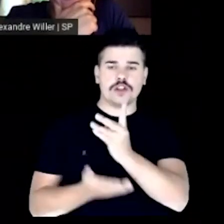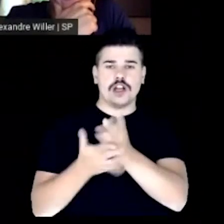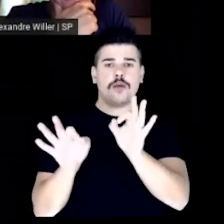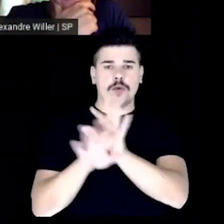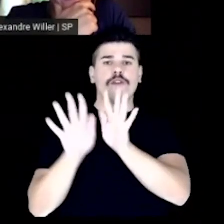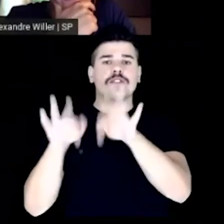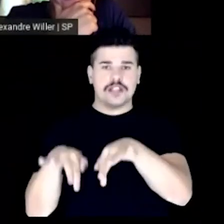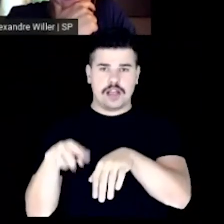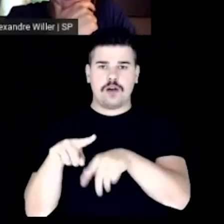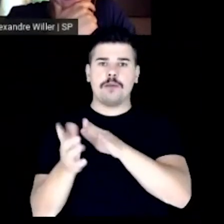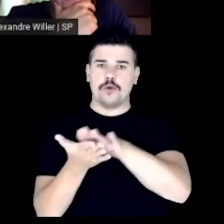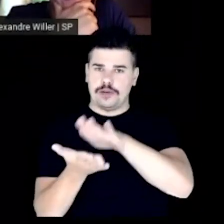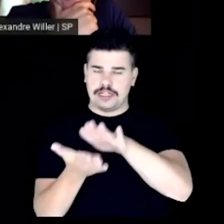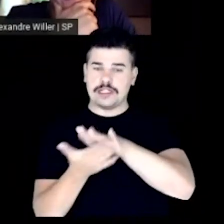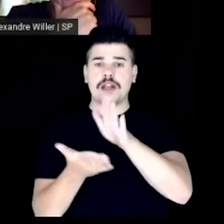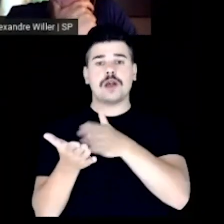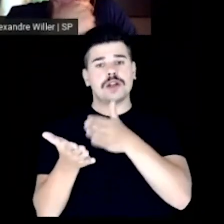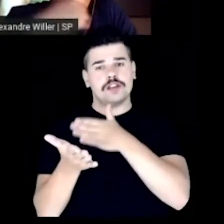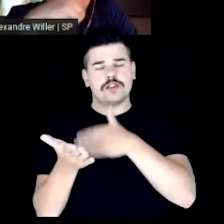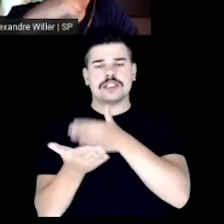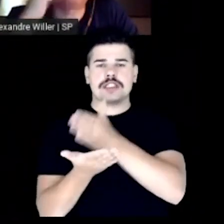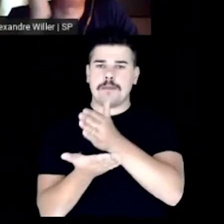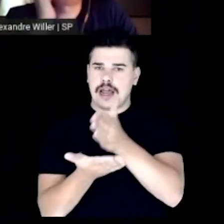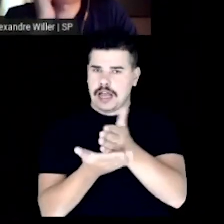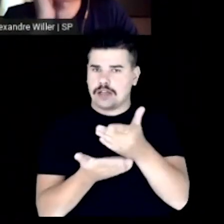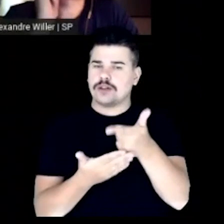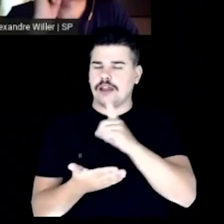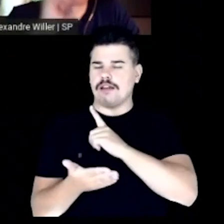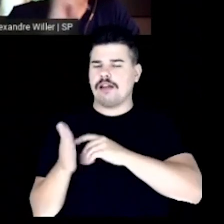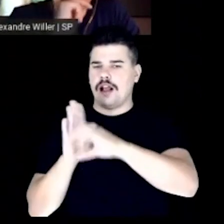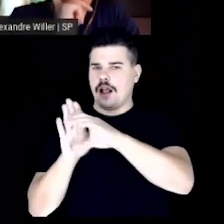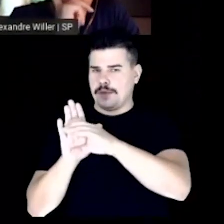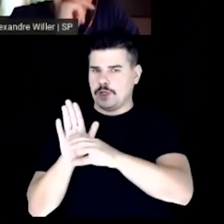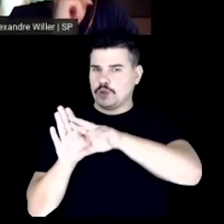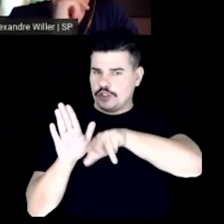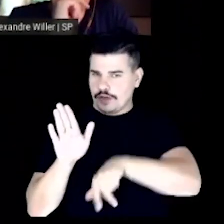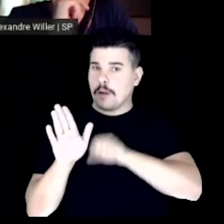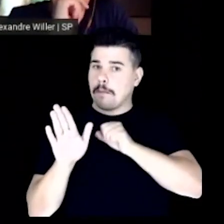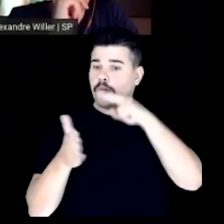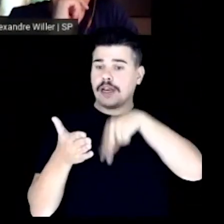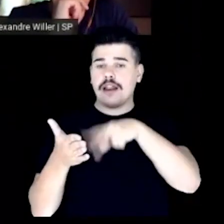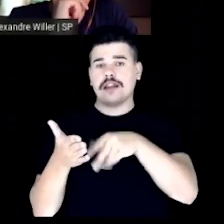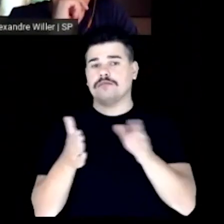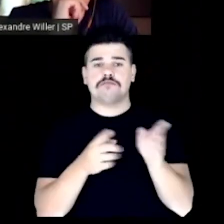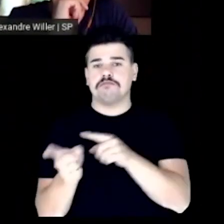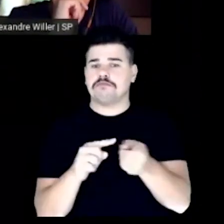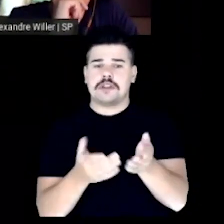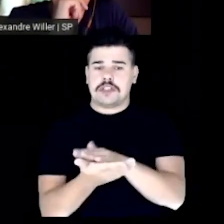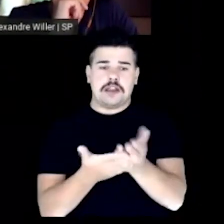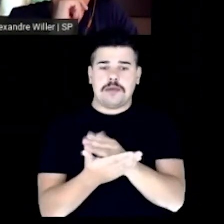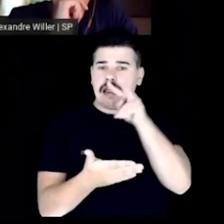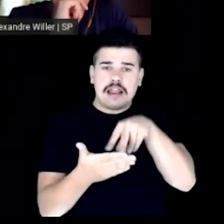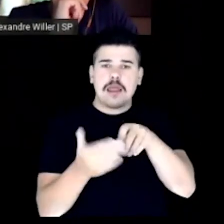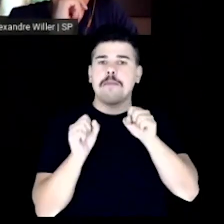chegou a final, né, a publicação. Frontispício, ele é um livro que ele é dividido em alguns capítulos, e esses capítulos eles podem ser lidos de